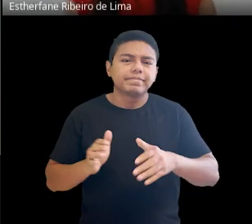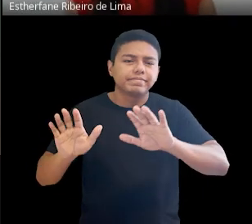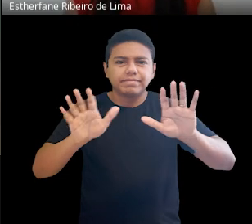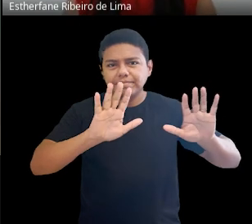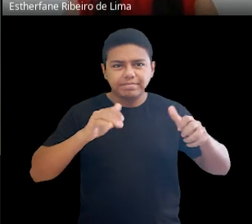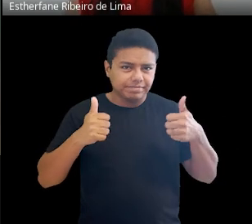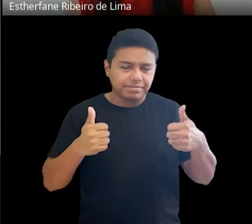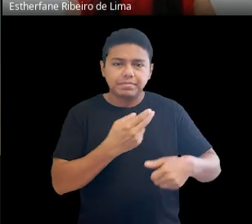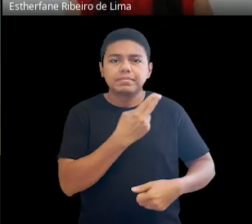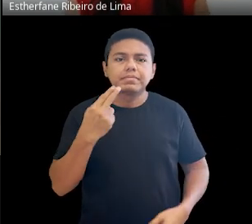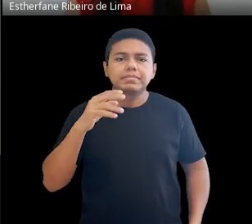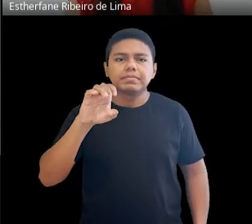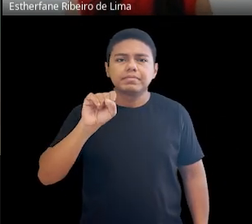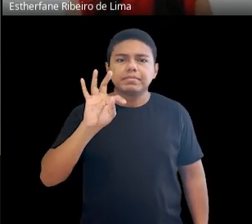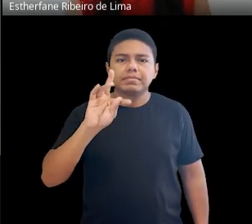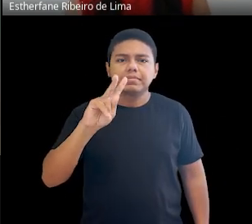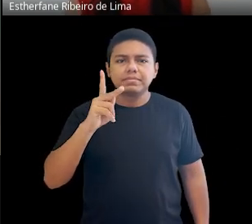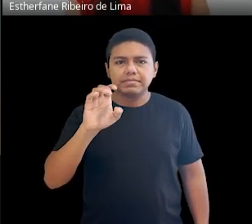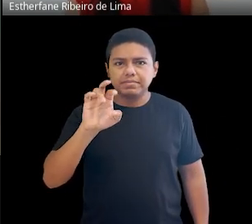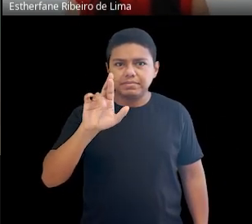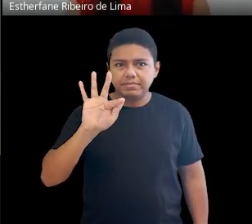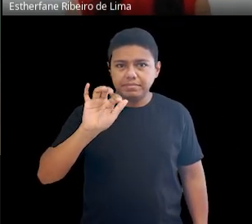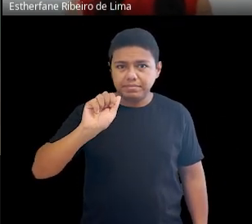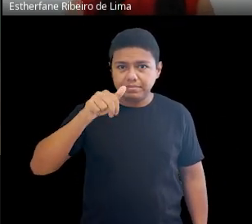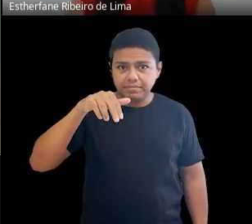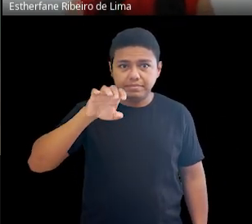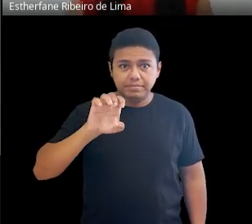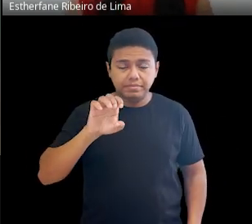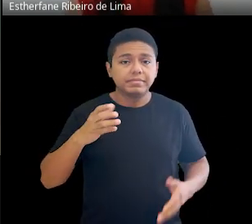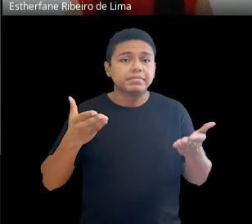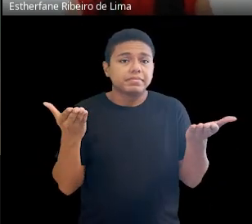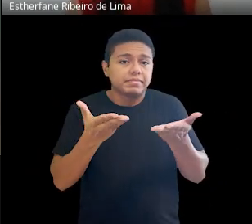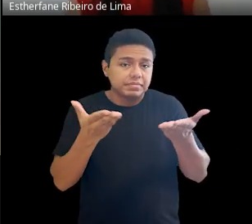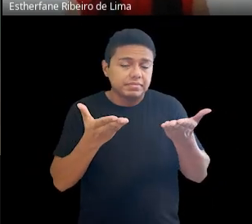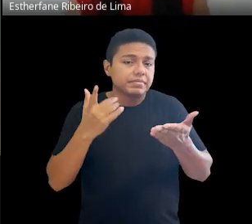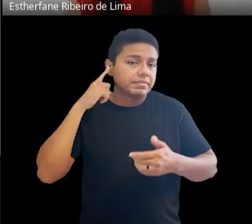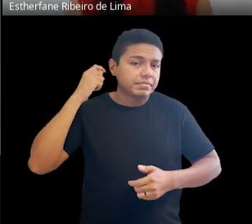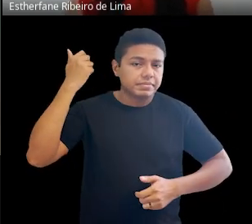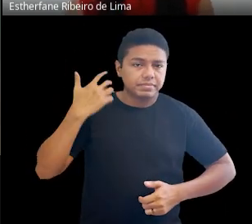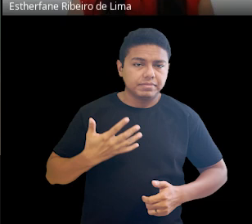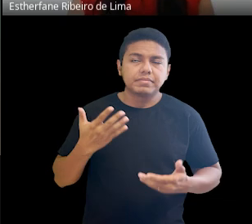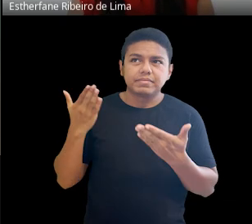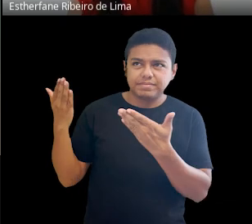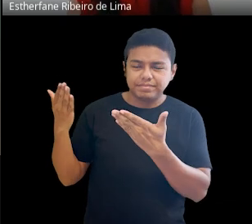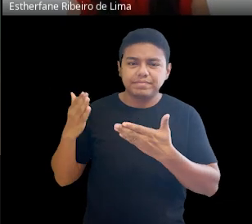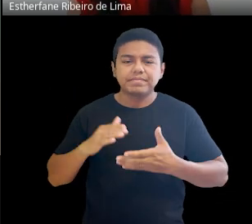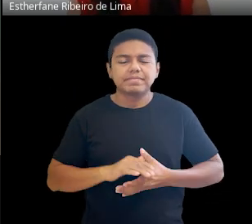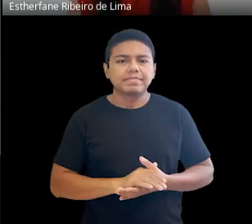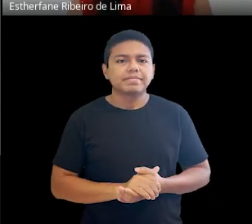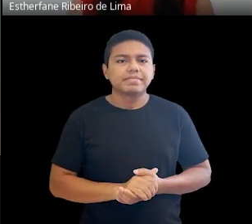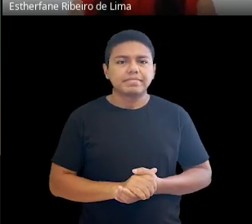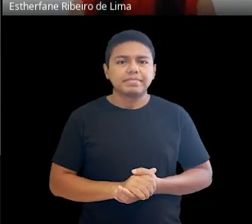Olá, pessoal. Me chamo Stephanie Ribeiro. Eu sou uma mulher branca, cabelos longos e pretos. Estou vestida de blusa vermelha com um colar